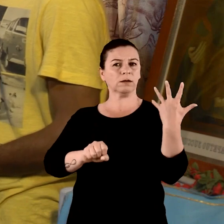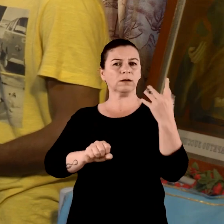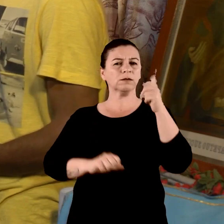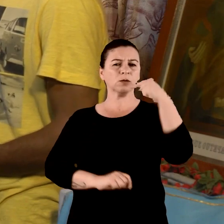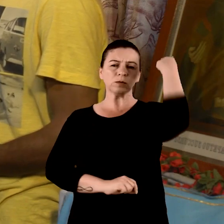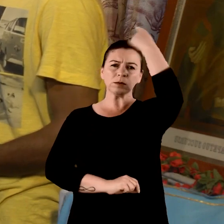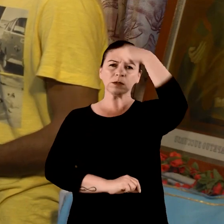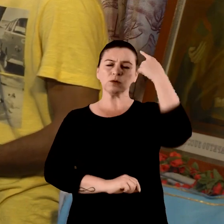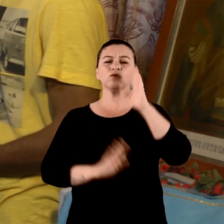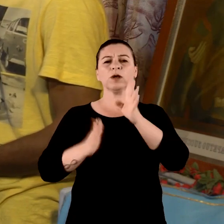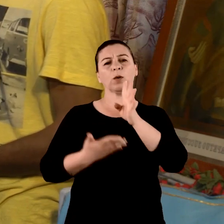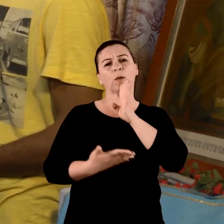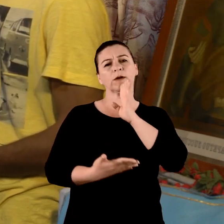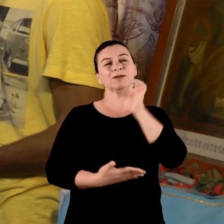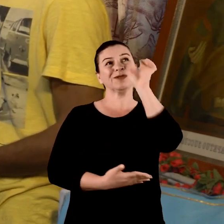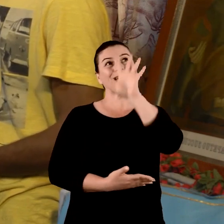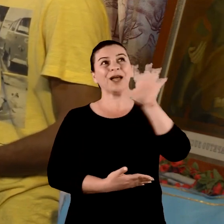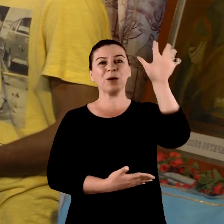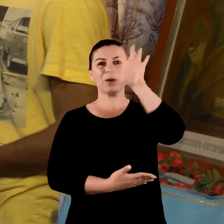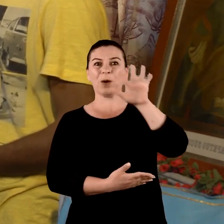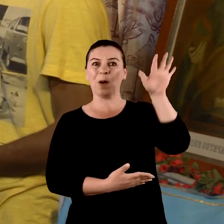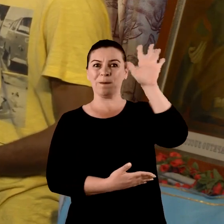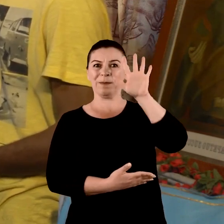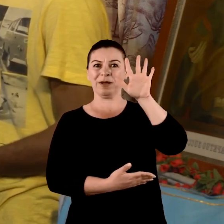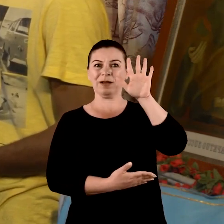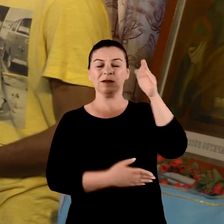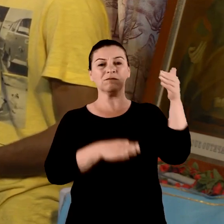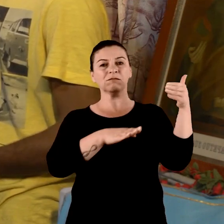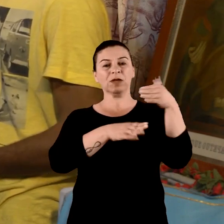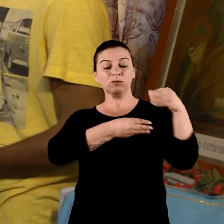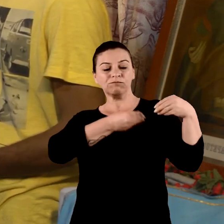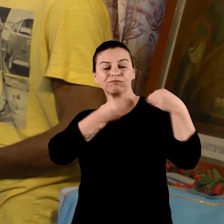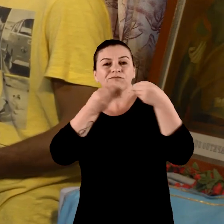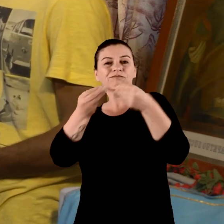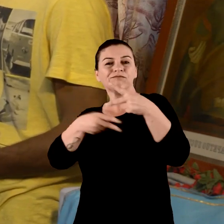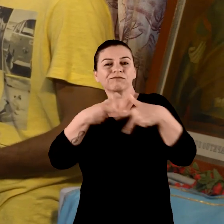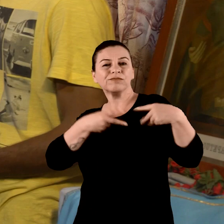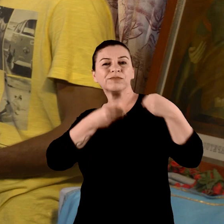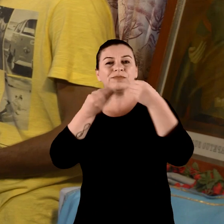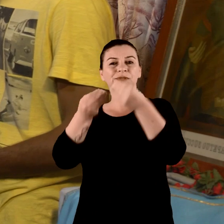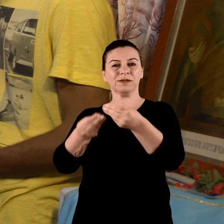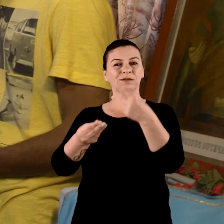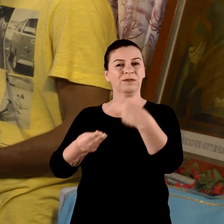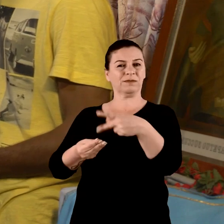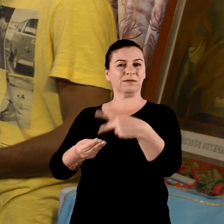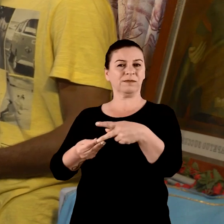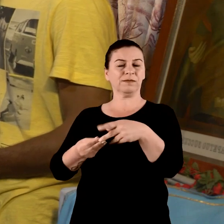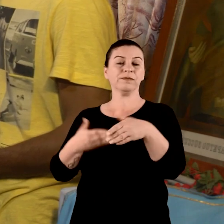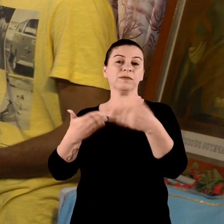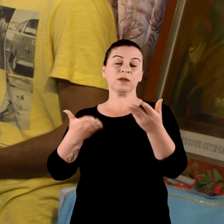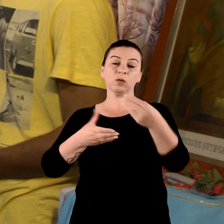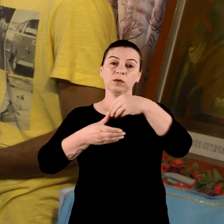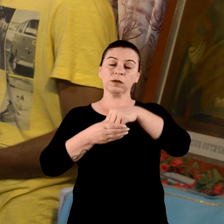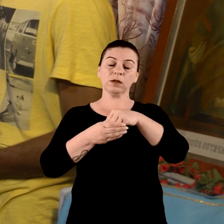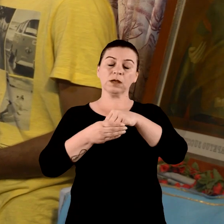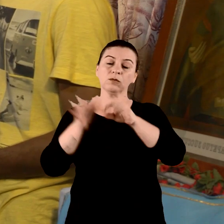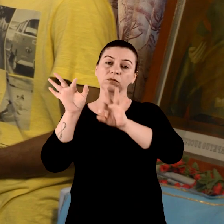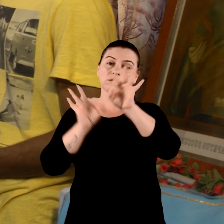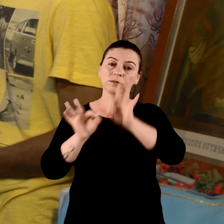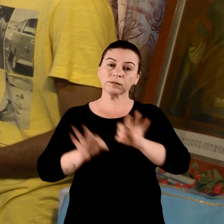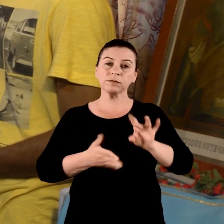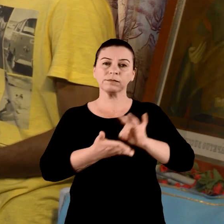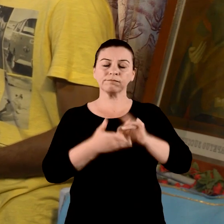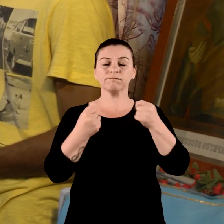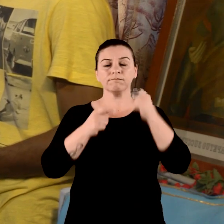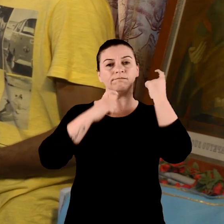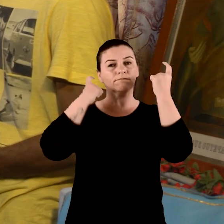santos extremamente reconhecidos na Europa e que vieram por doação para cá. Então, dentro da restauração,